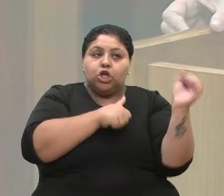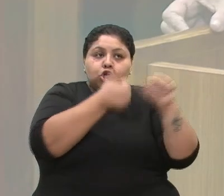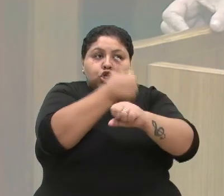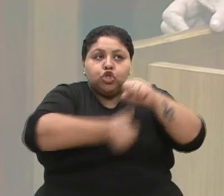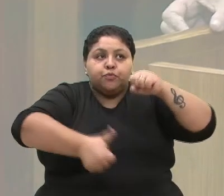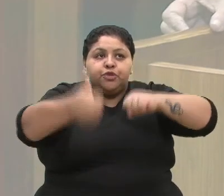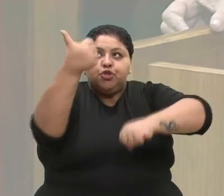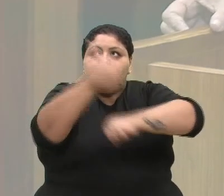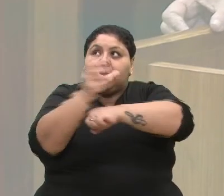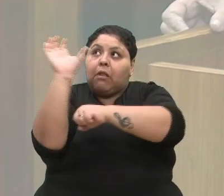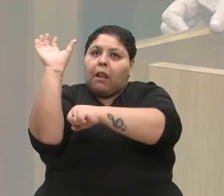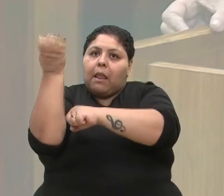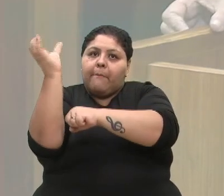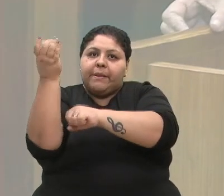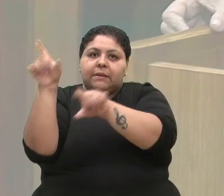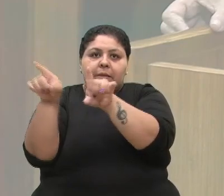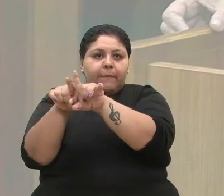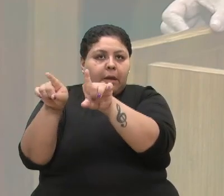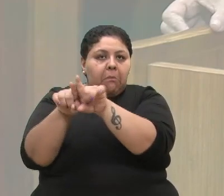queimadas.